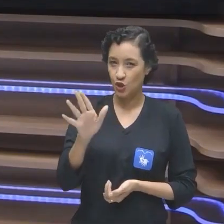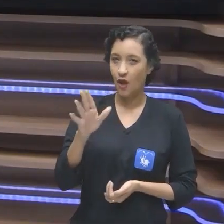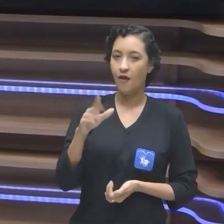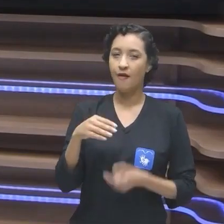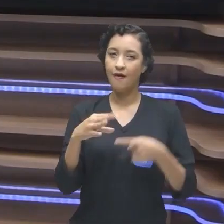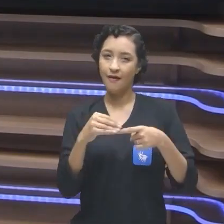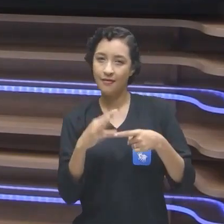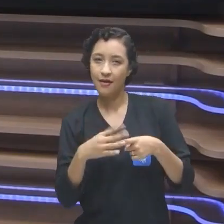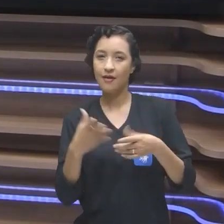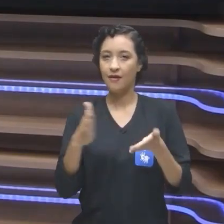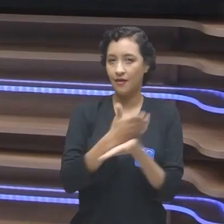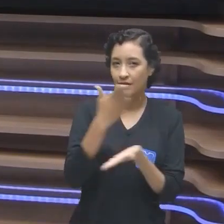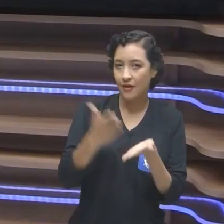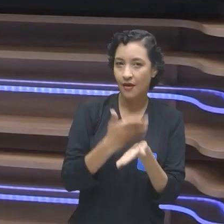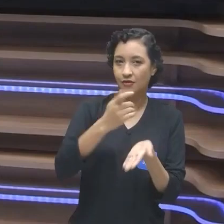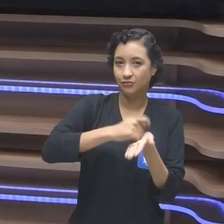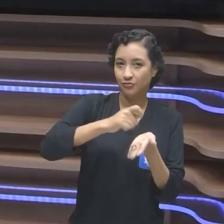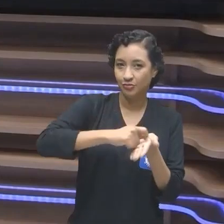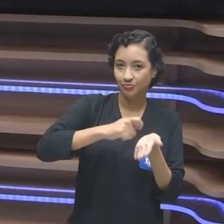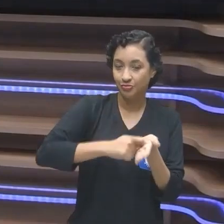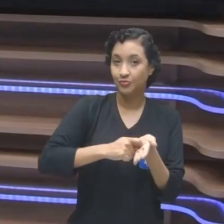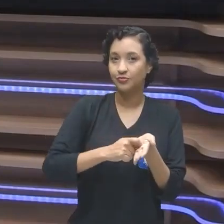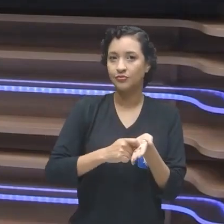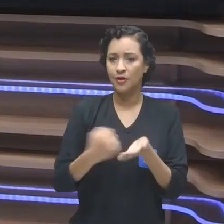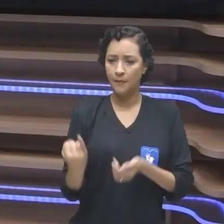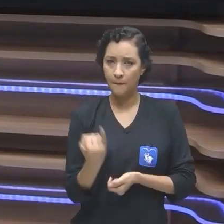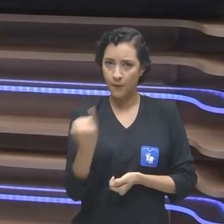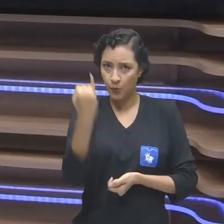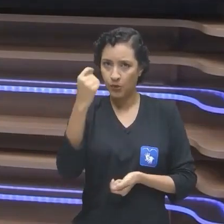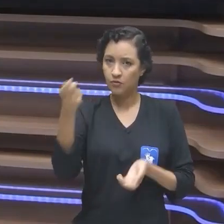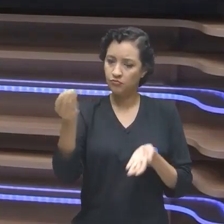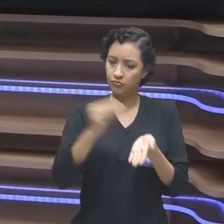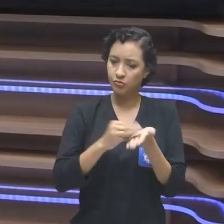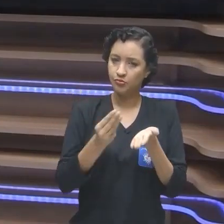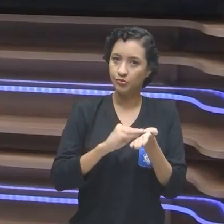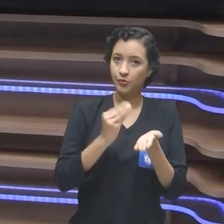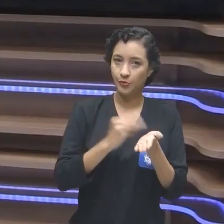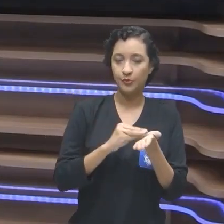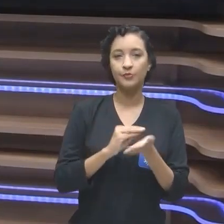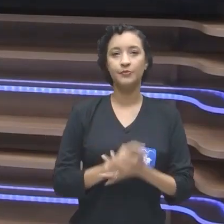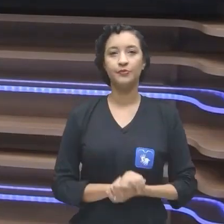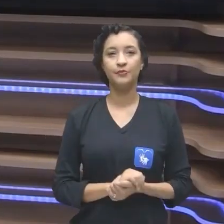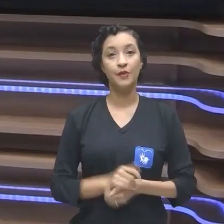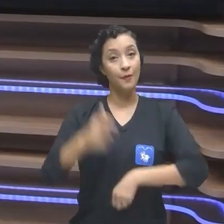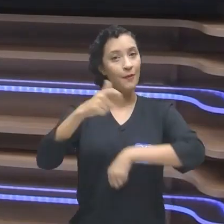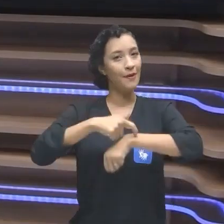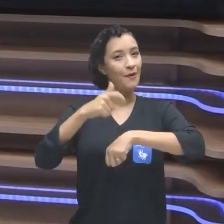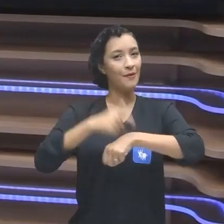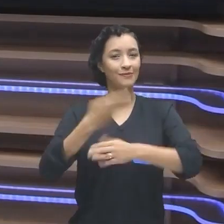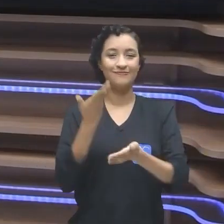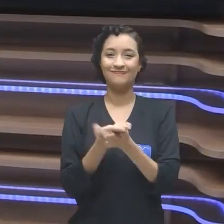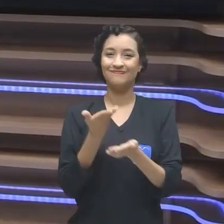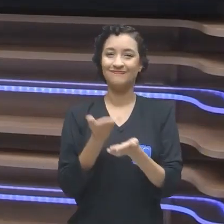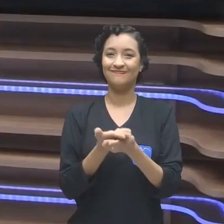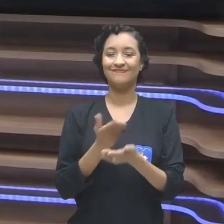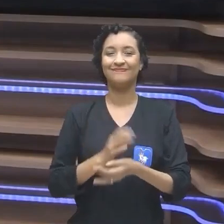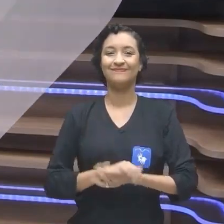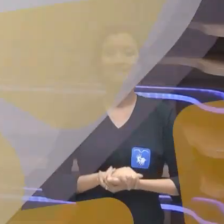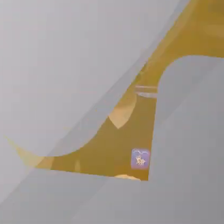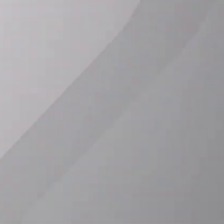seu caderno, marcar as coisas importantes que você encontrar? Então é hora de estudar!